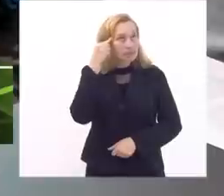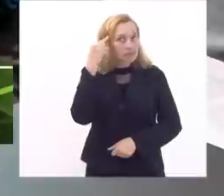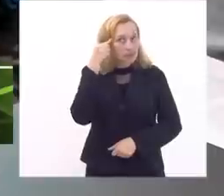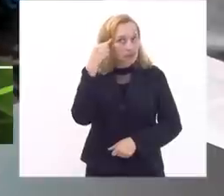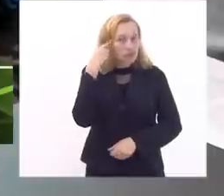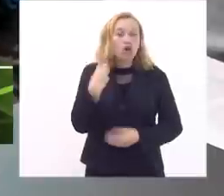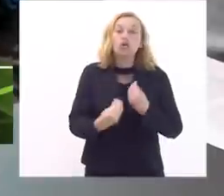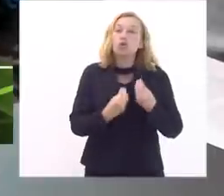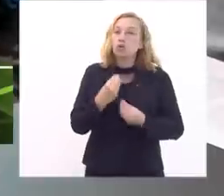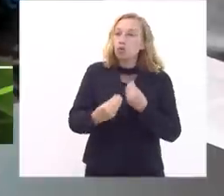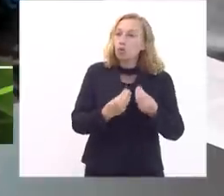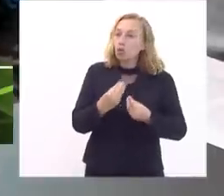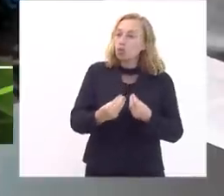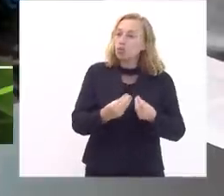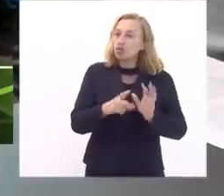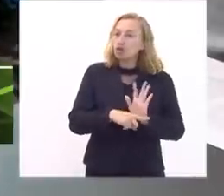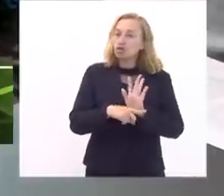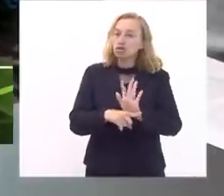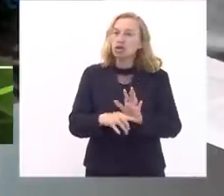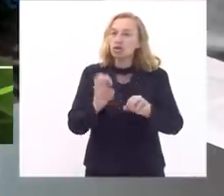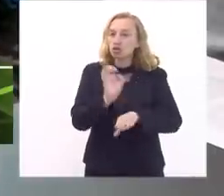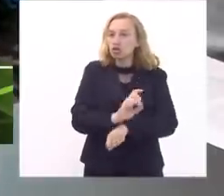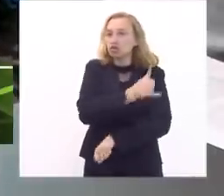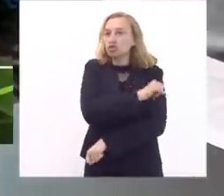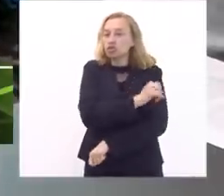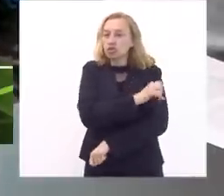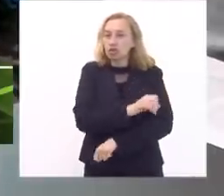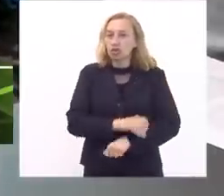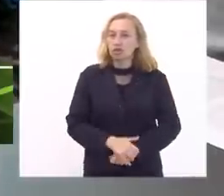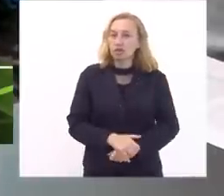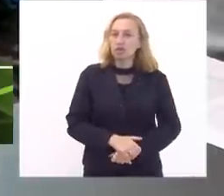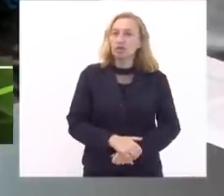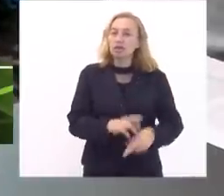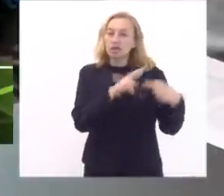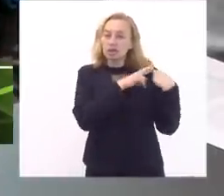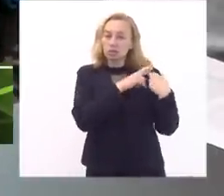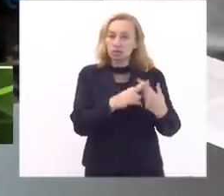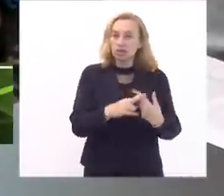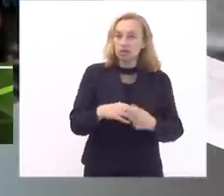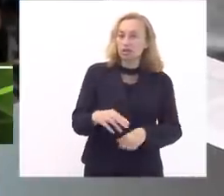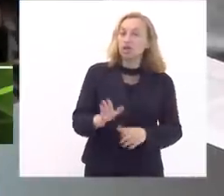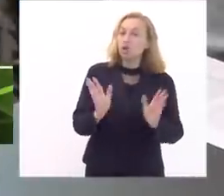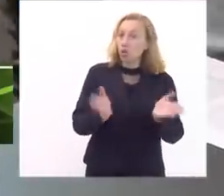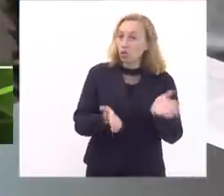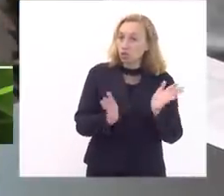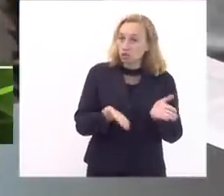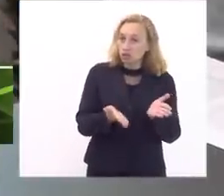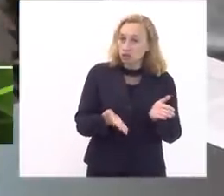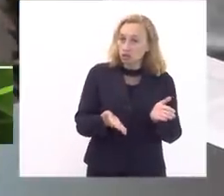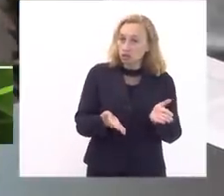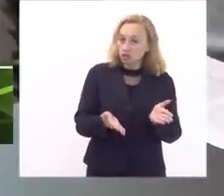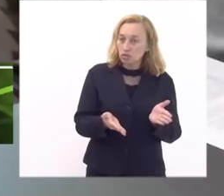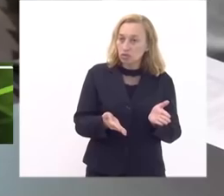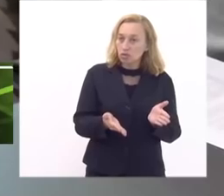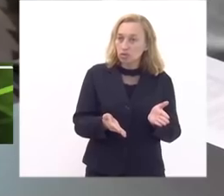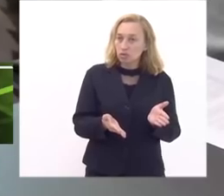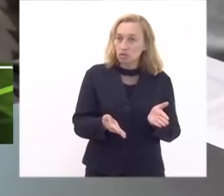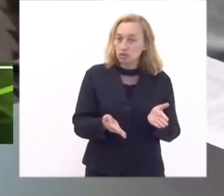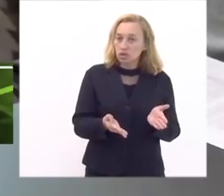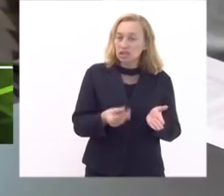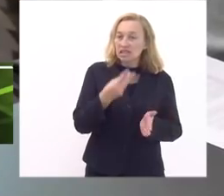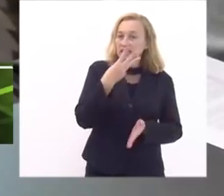em como vai reestruturar o estado do Rio de Janeiro, tendo como responsabilidade hoje o fato de